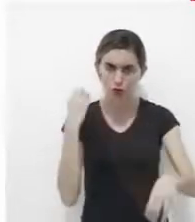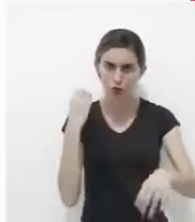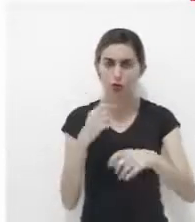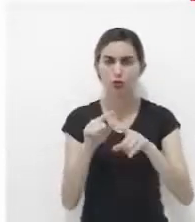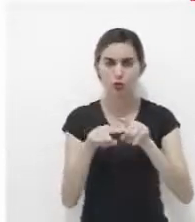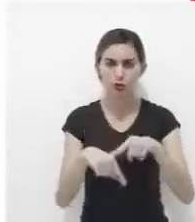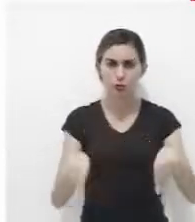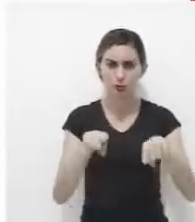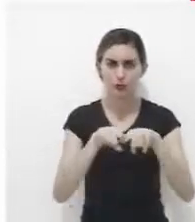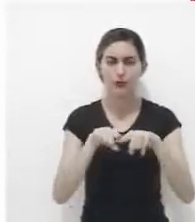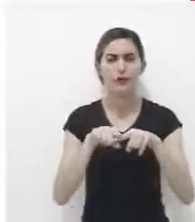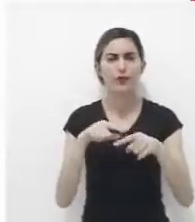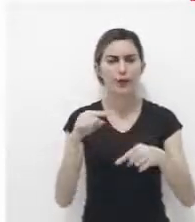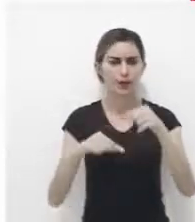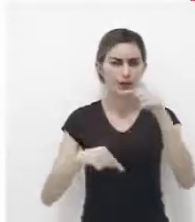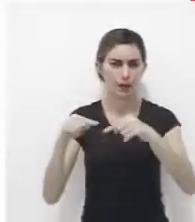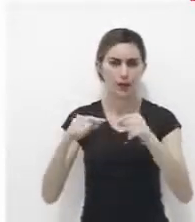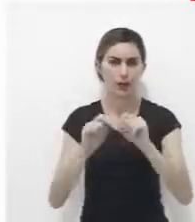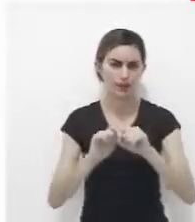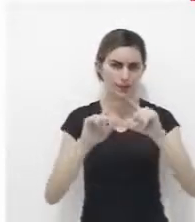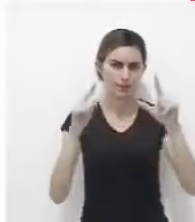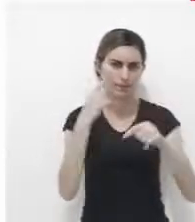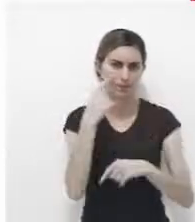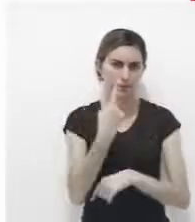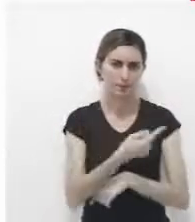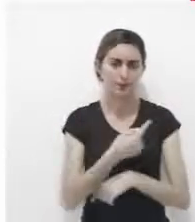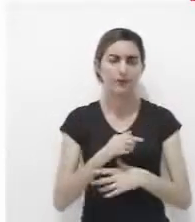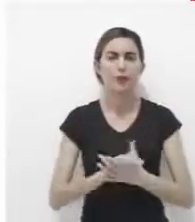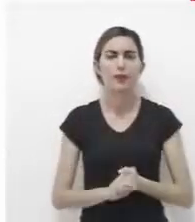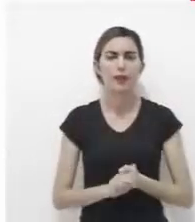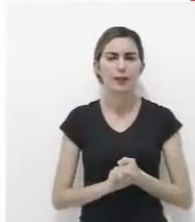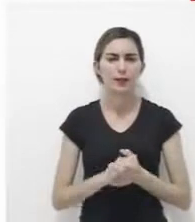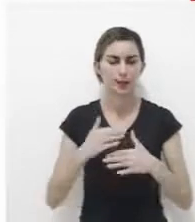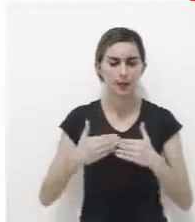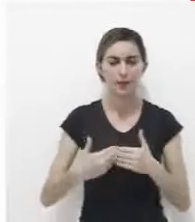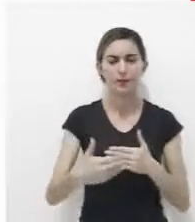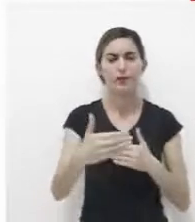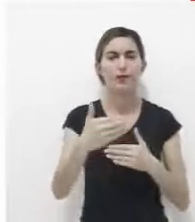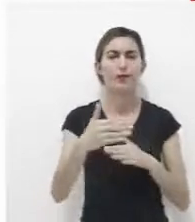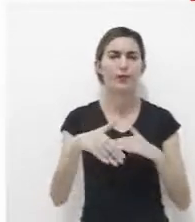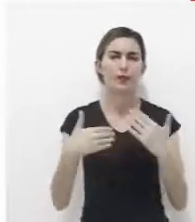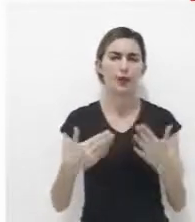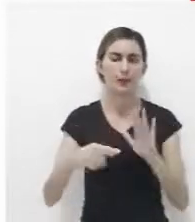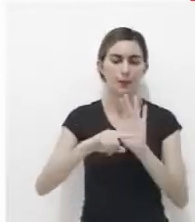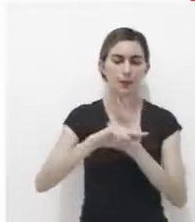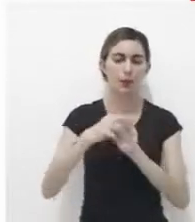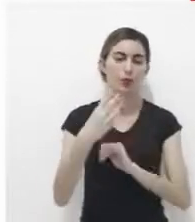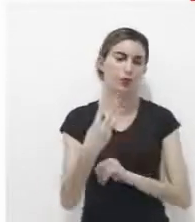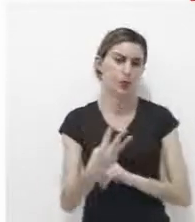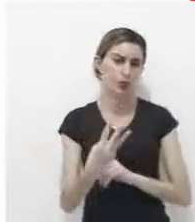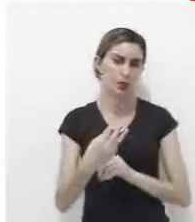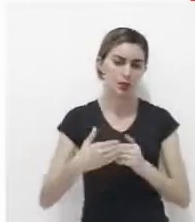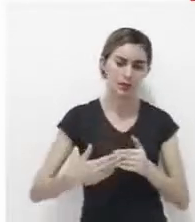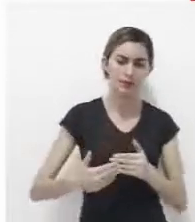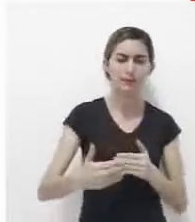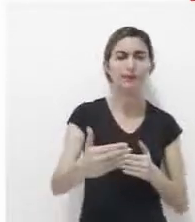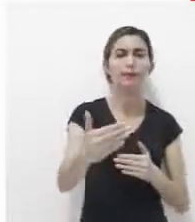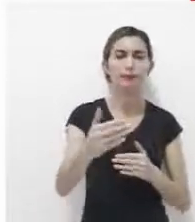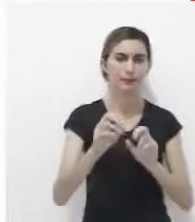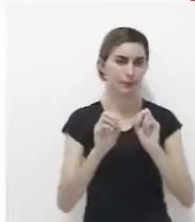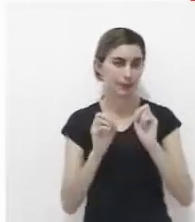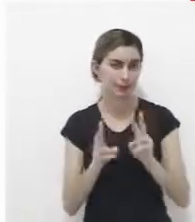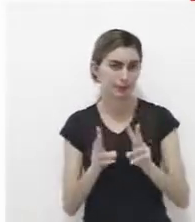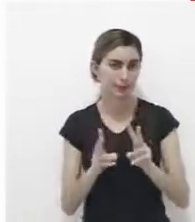reta numérica dessa desigualdade está aí na sua tela. Percebe aí? A partir, então, do menos 3